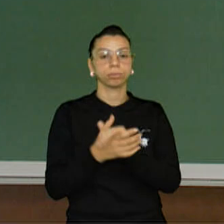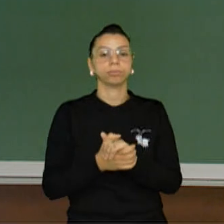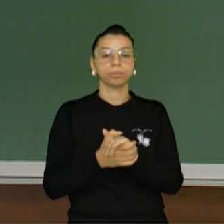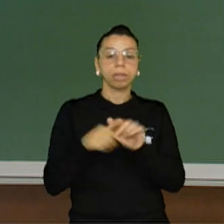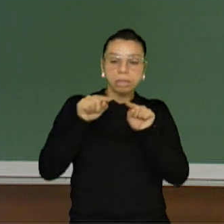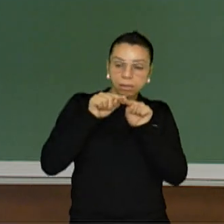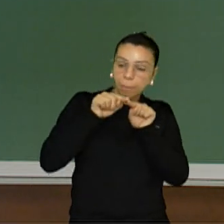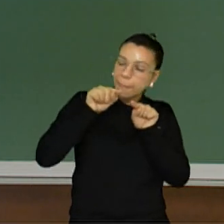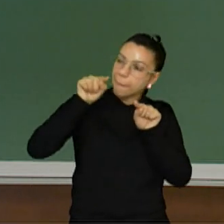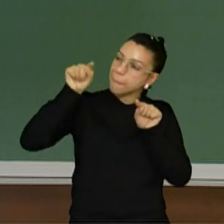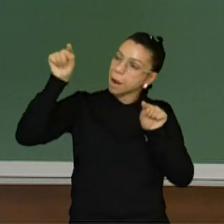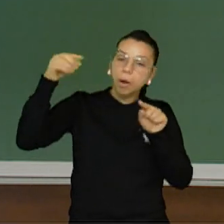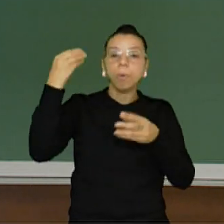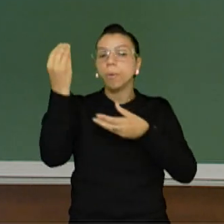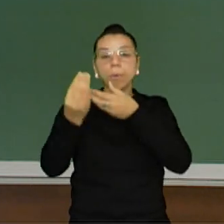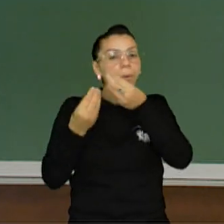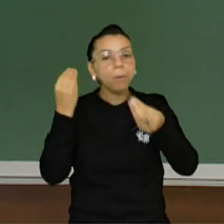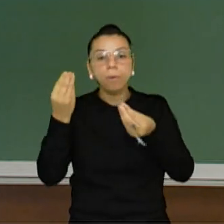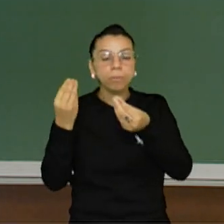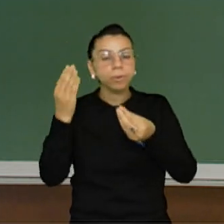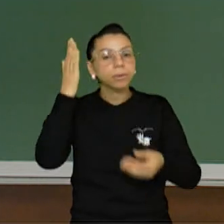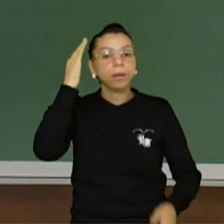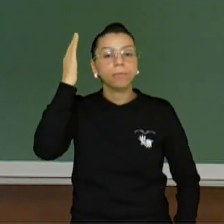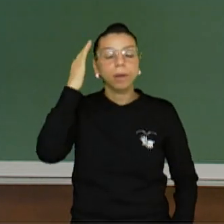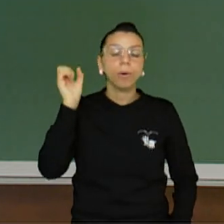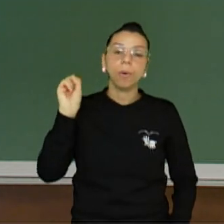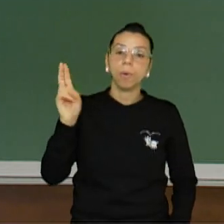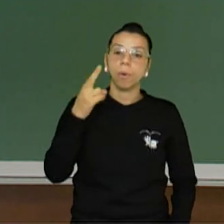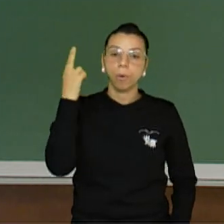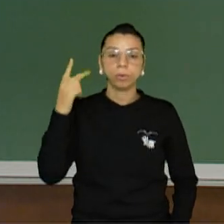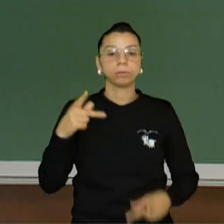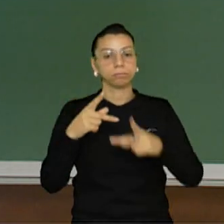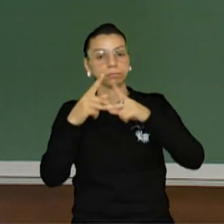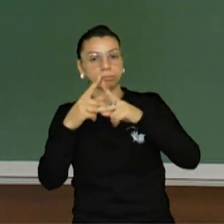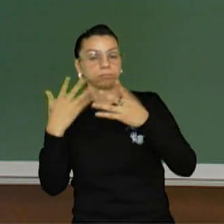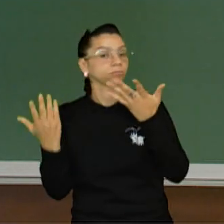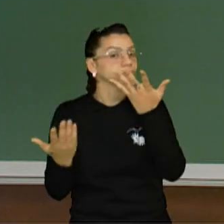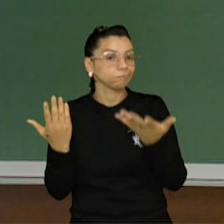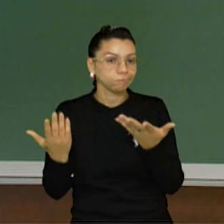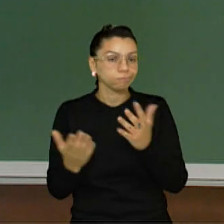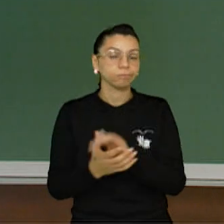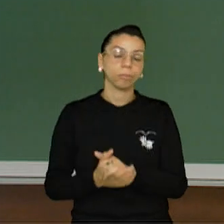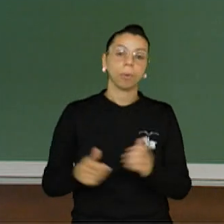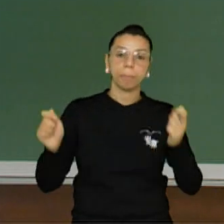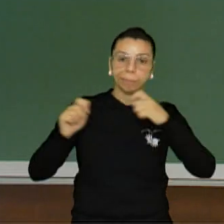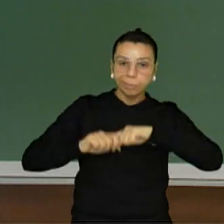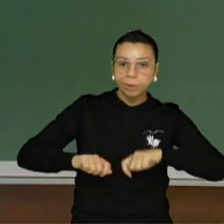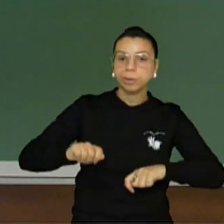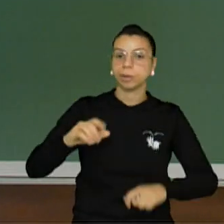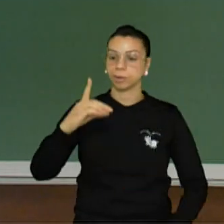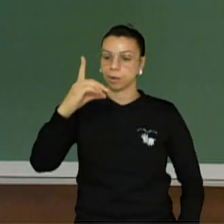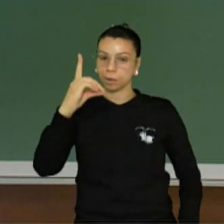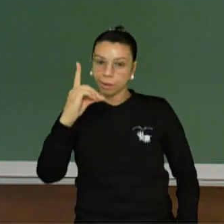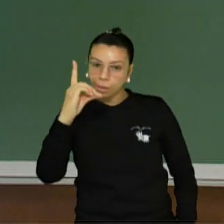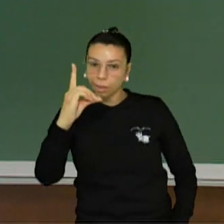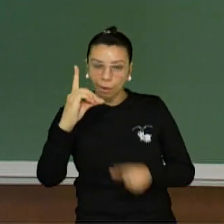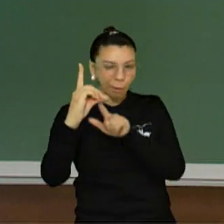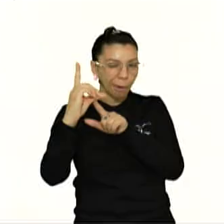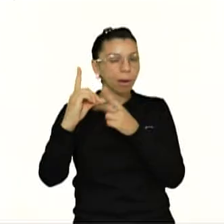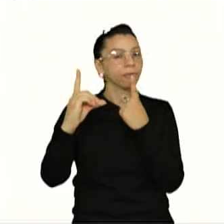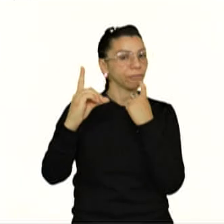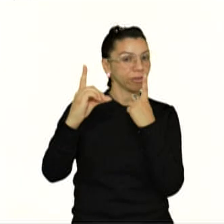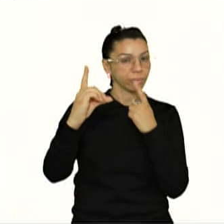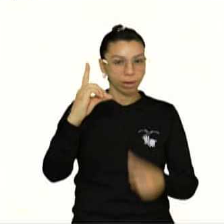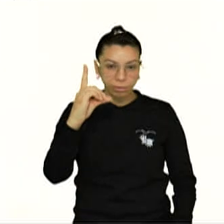estão alinhados? Ou então, se eles são colineares? Veja a condição, determinante, eu sempre destaco aqui,